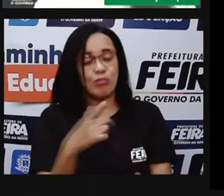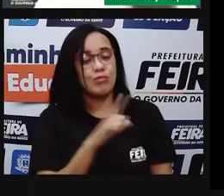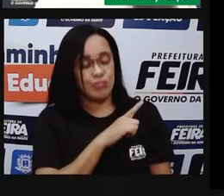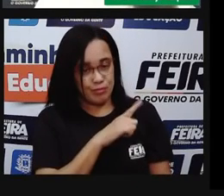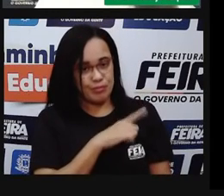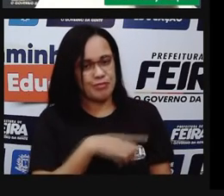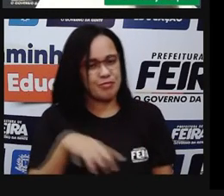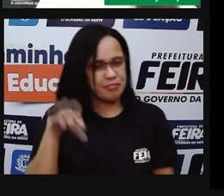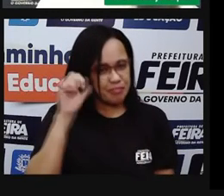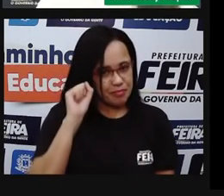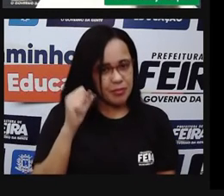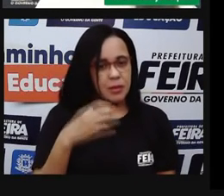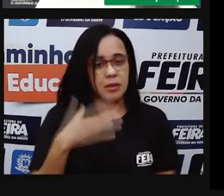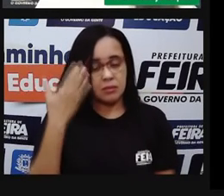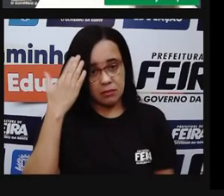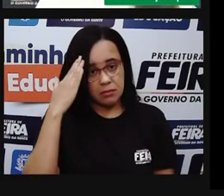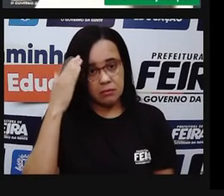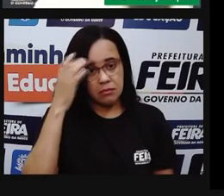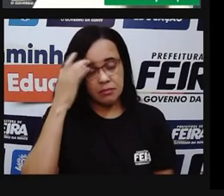Então,